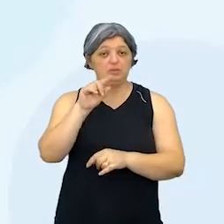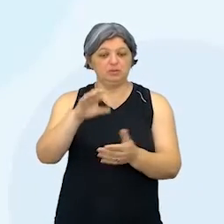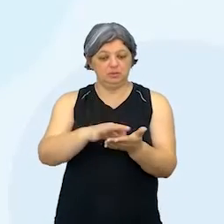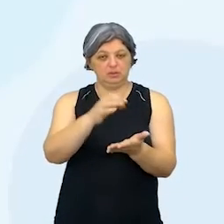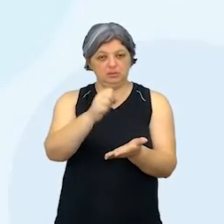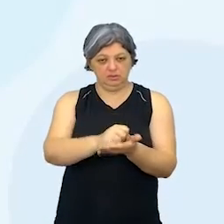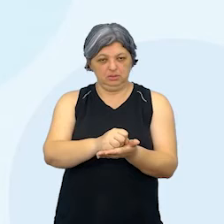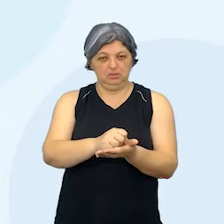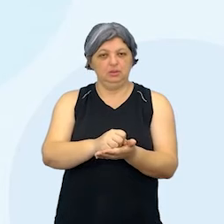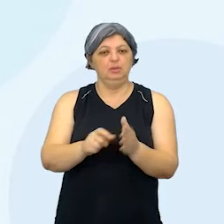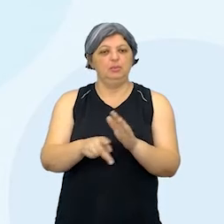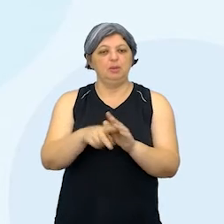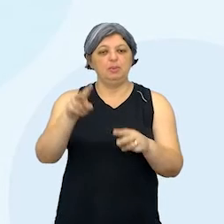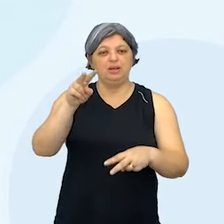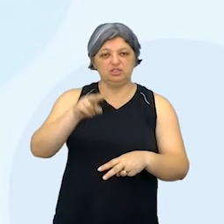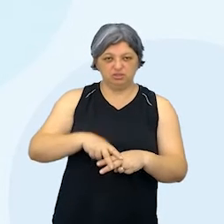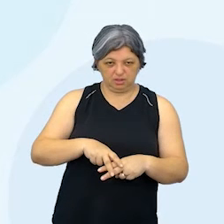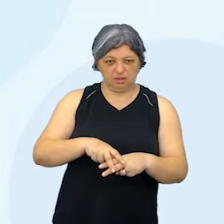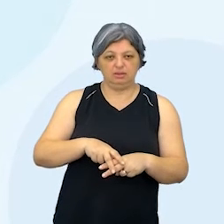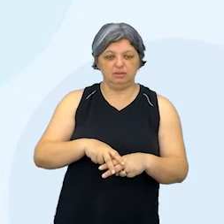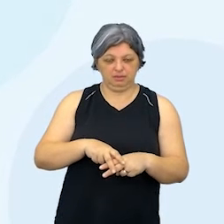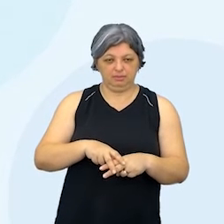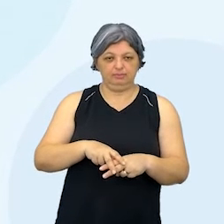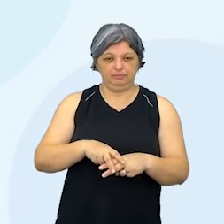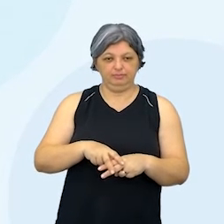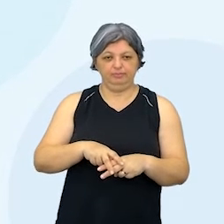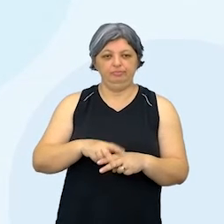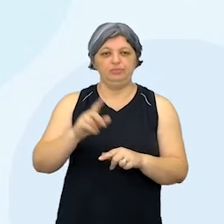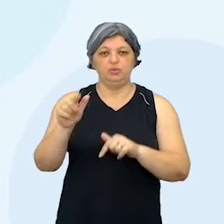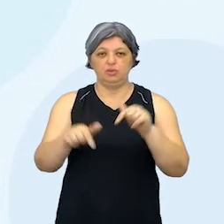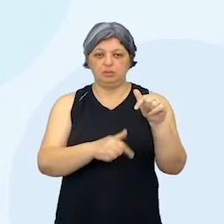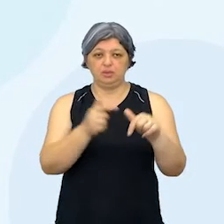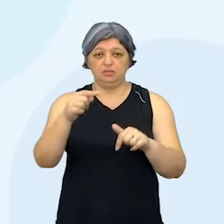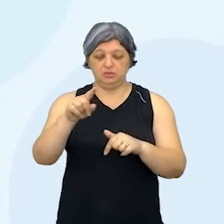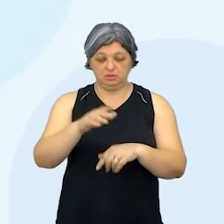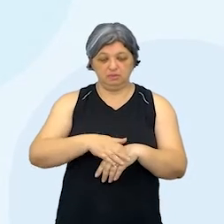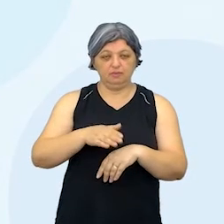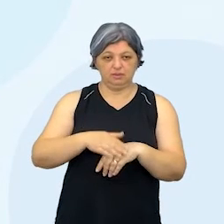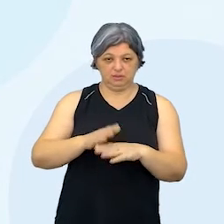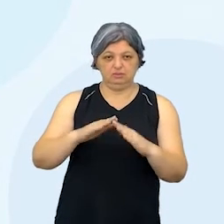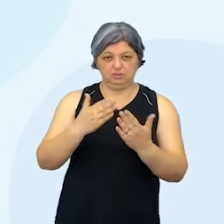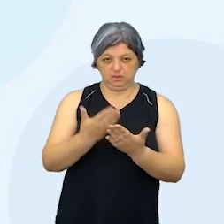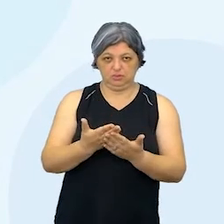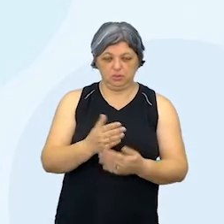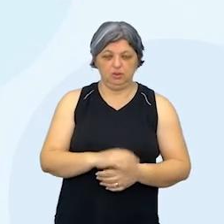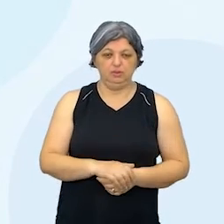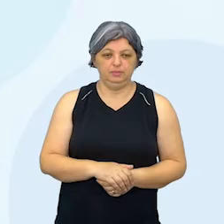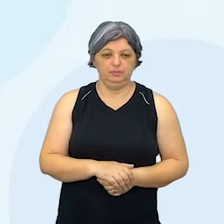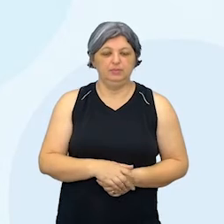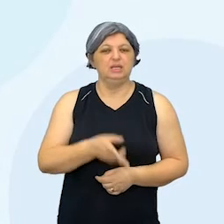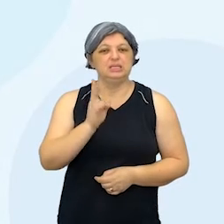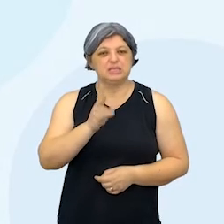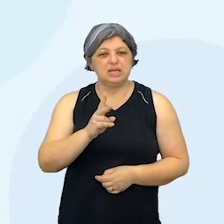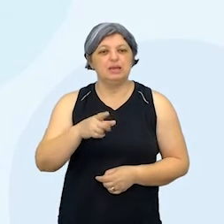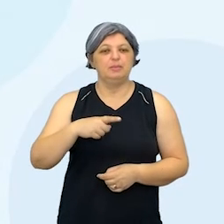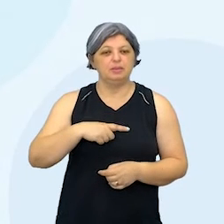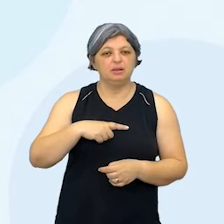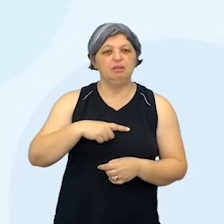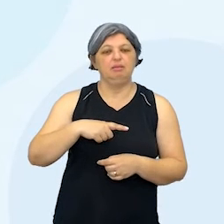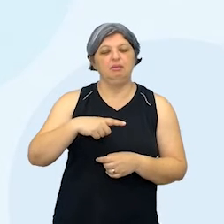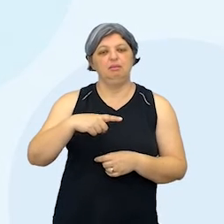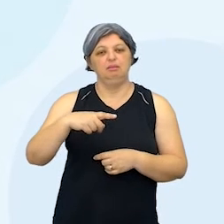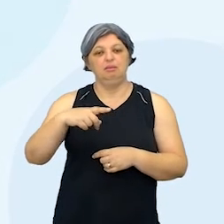inscrever, colocar a hashtag nos trabalhos que vocês estão fazendo. A gente sempre recebe recadinhos aqui de